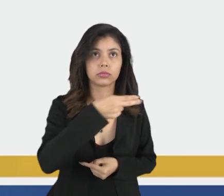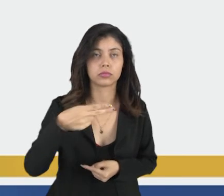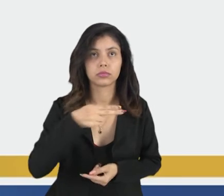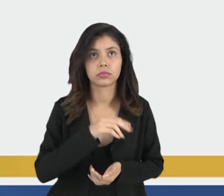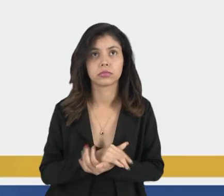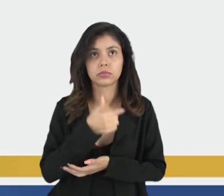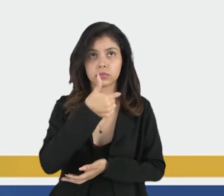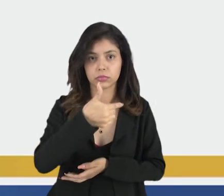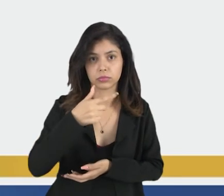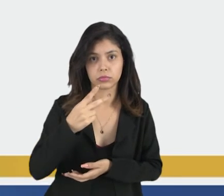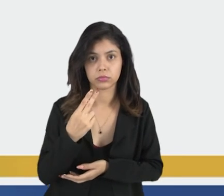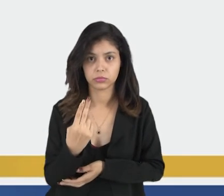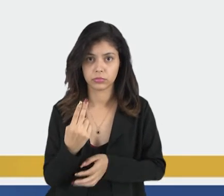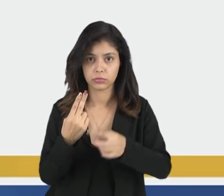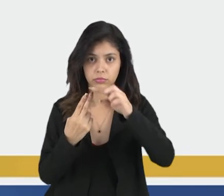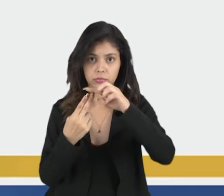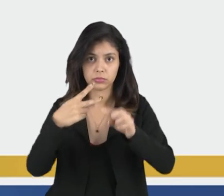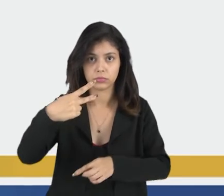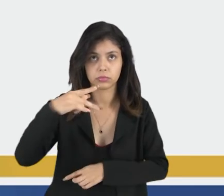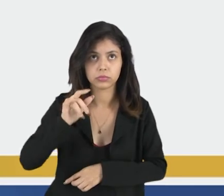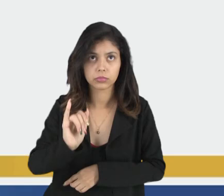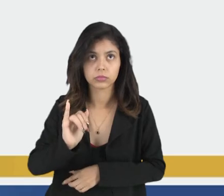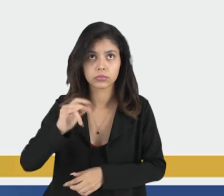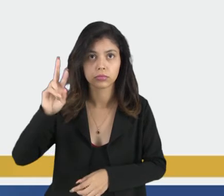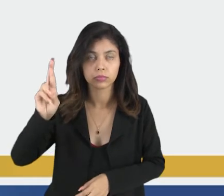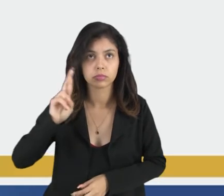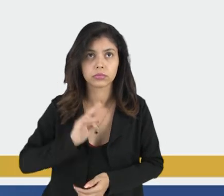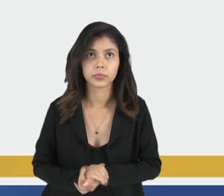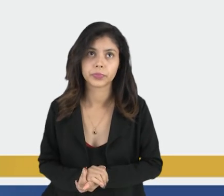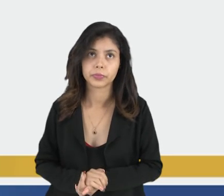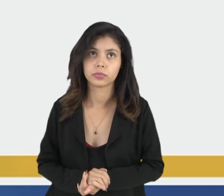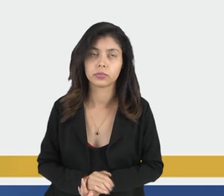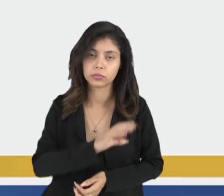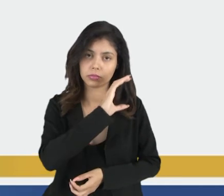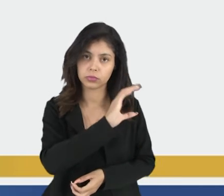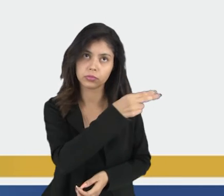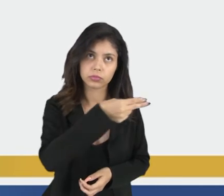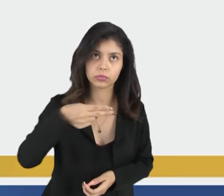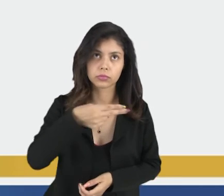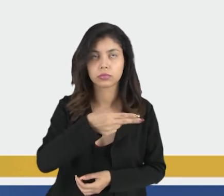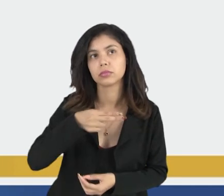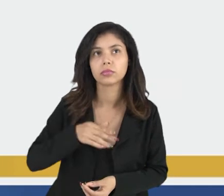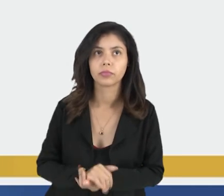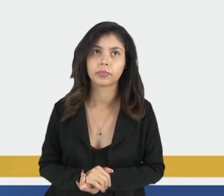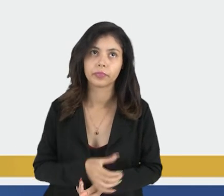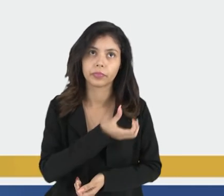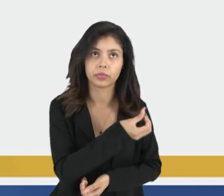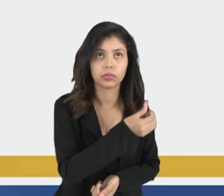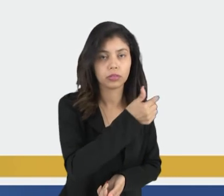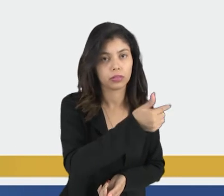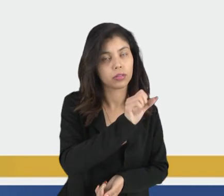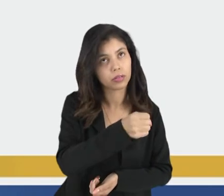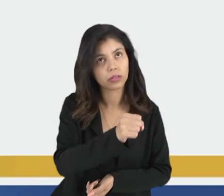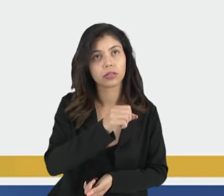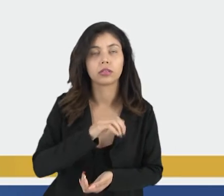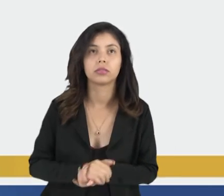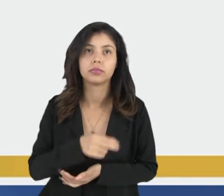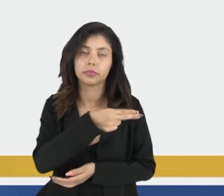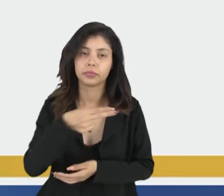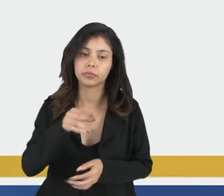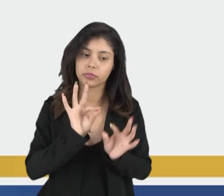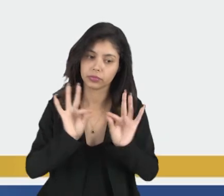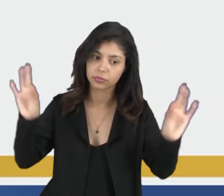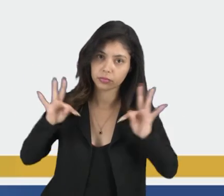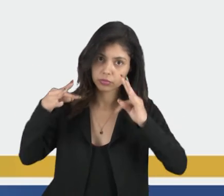a 2πr. O meu C, ele é igual a 628, que ele é o